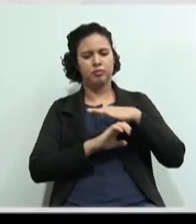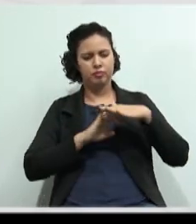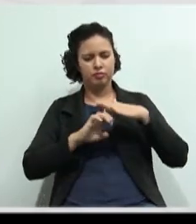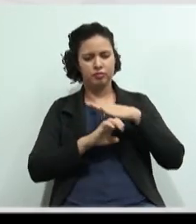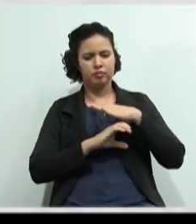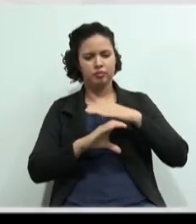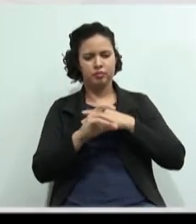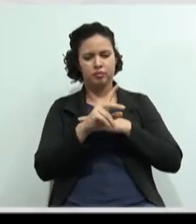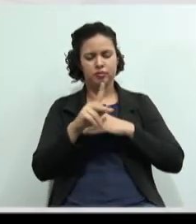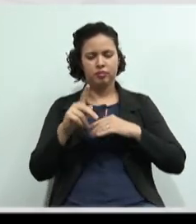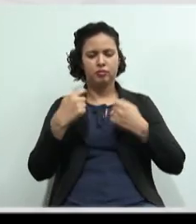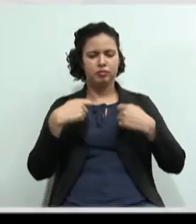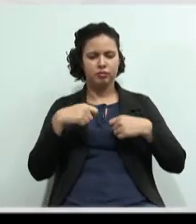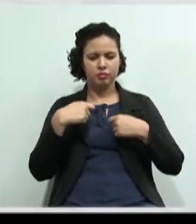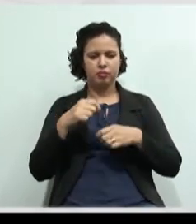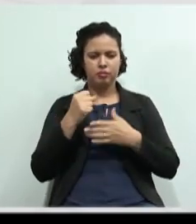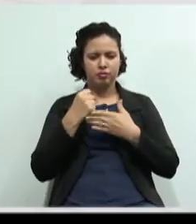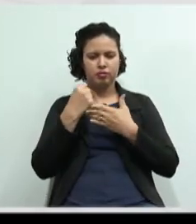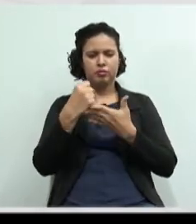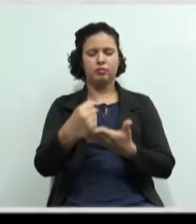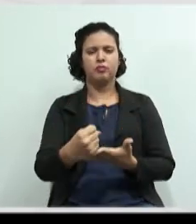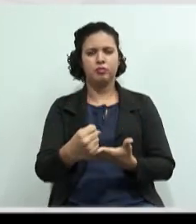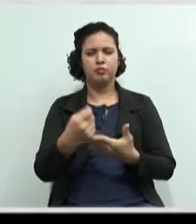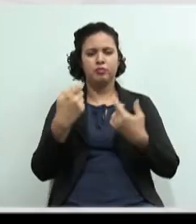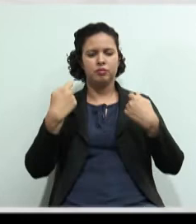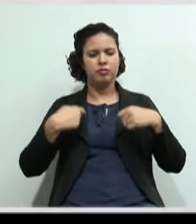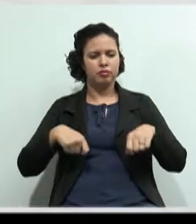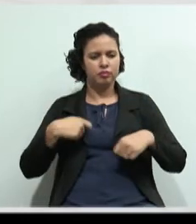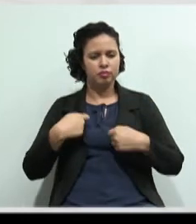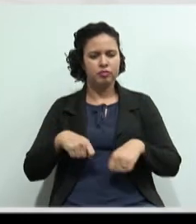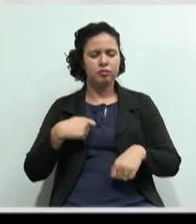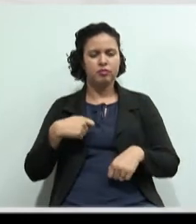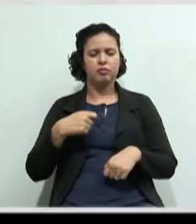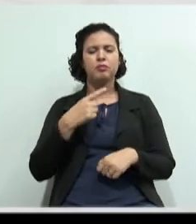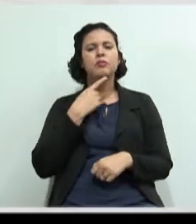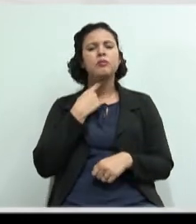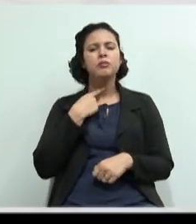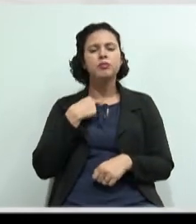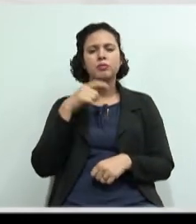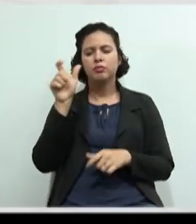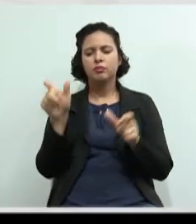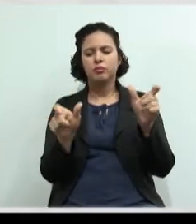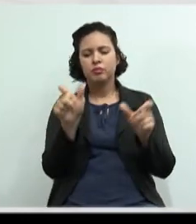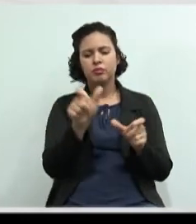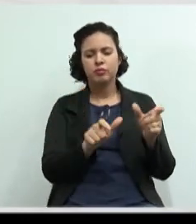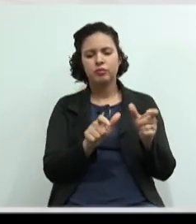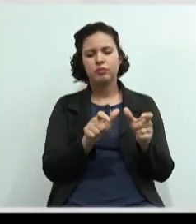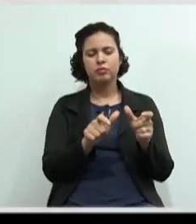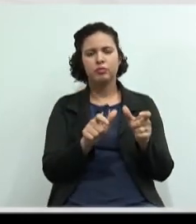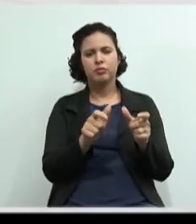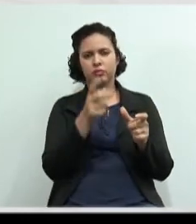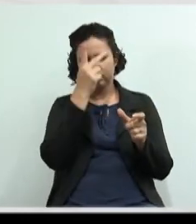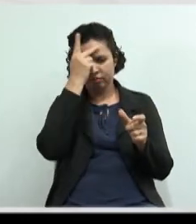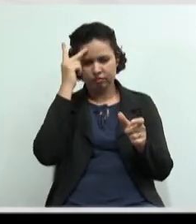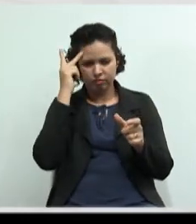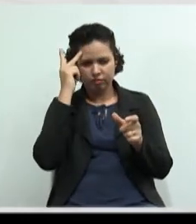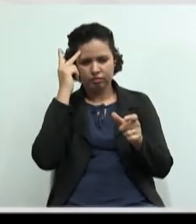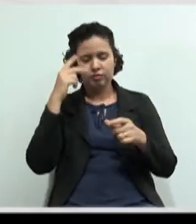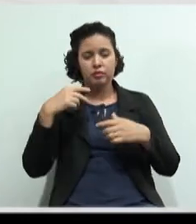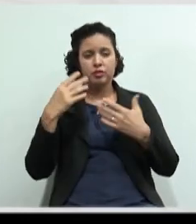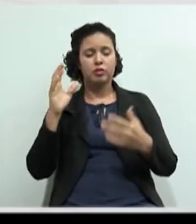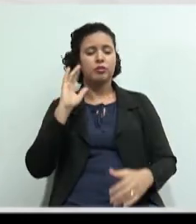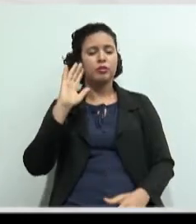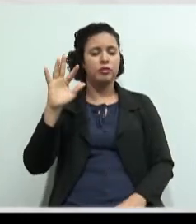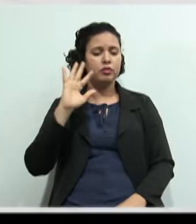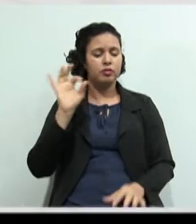ser orientados a atender a necessidades e desejos dos indivíduos. Ou seja, a